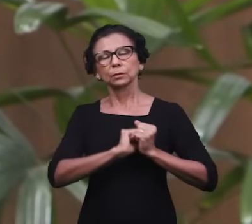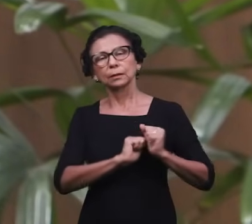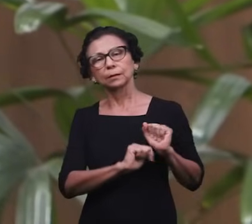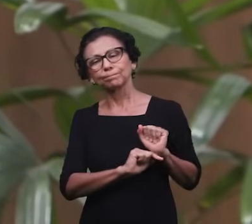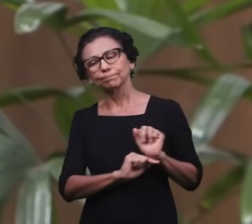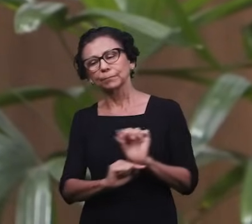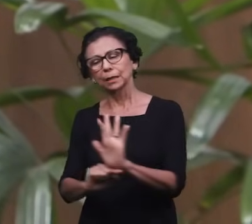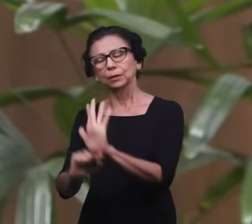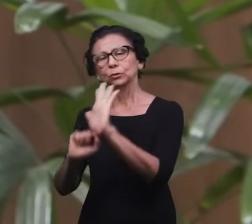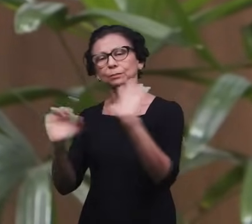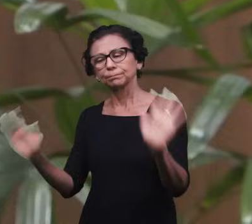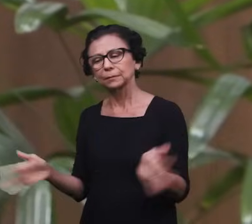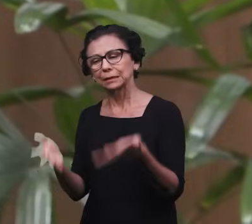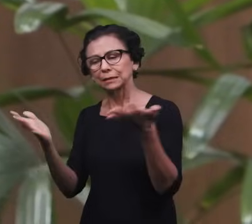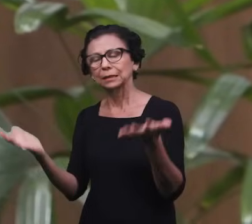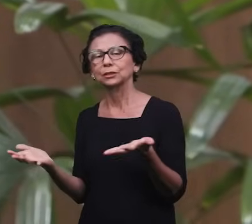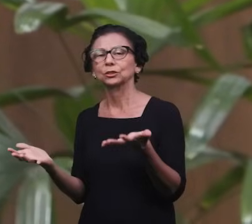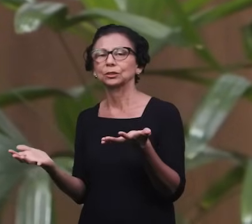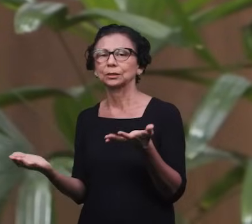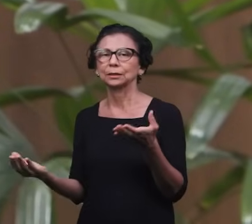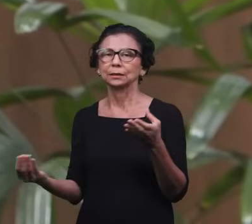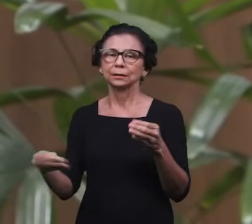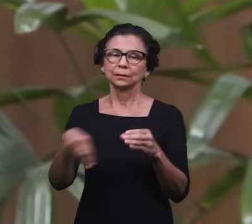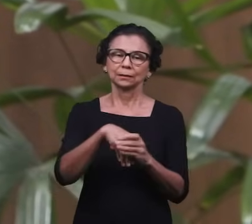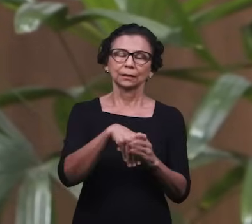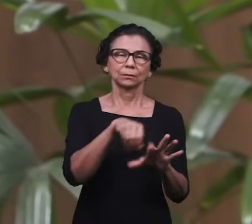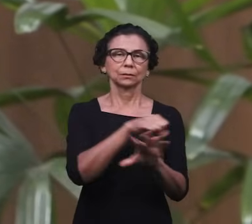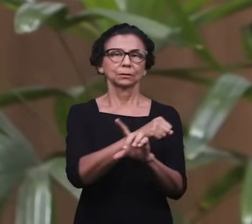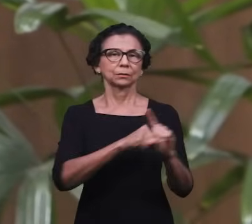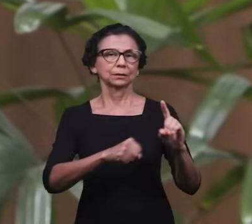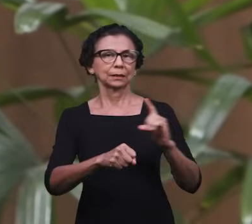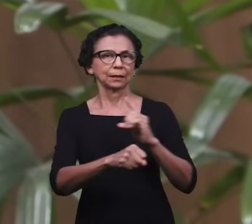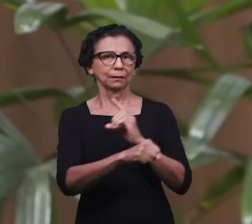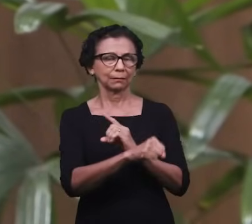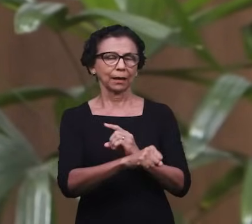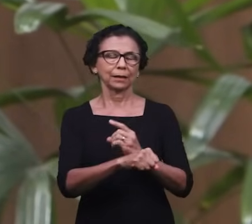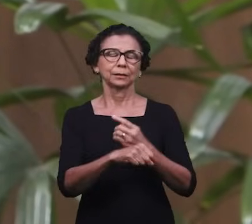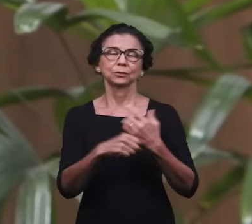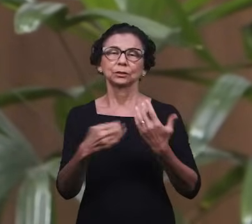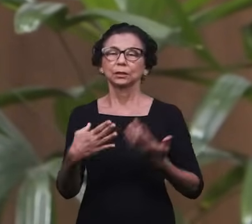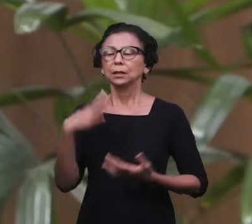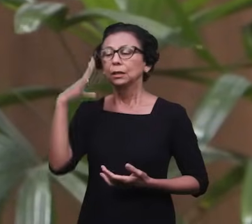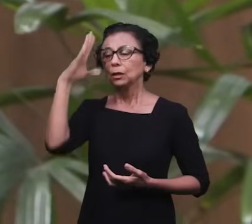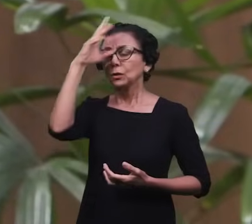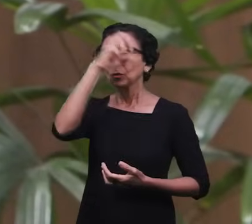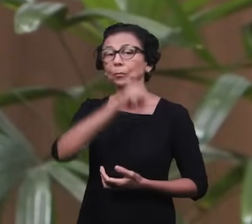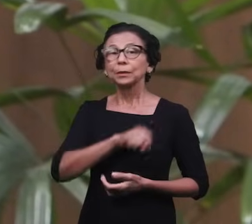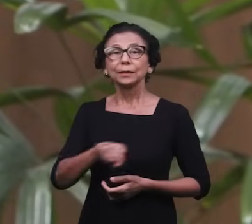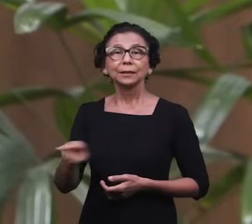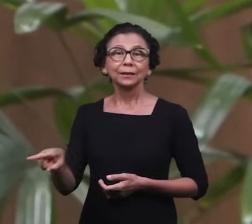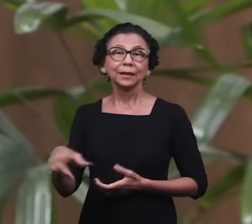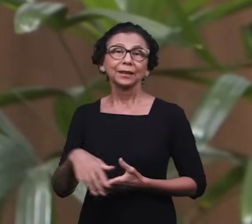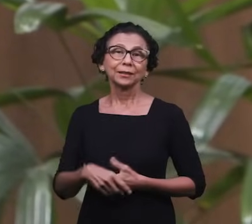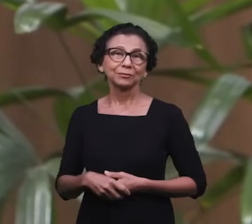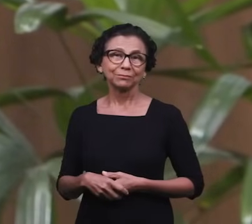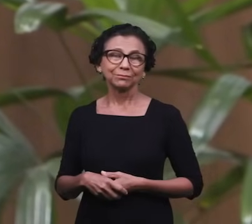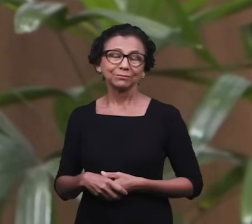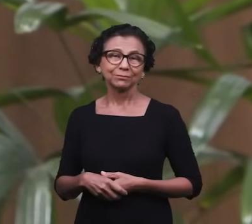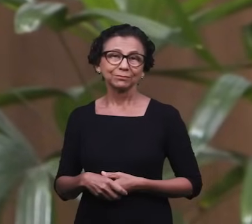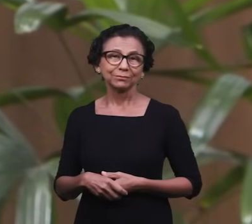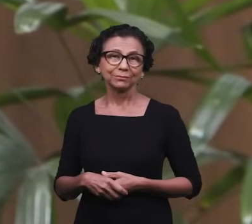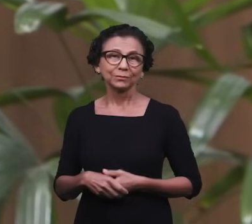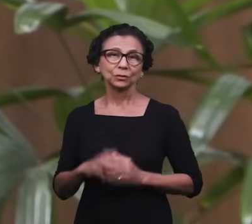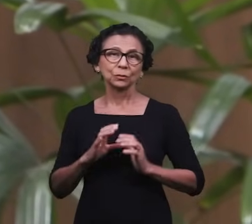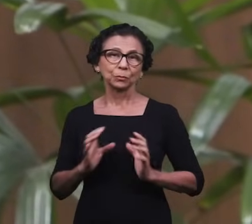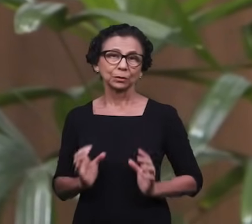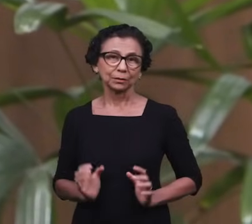interagir na sociedade de uma forma com mais qualidade de vida, compreender o que ela pode vencer, ganhar aquisições,